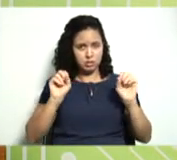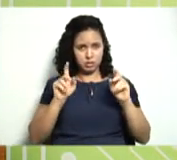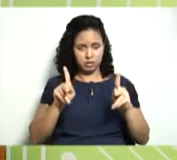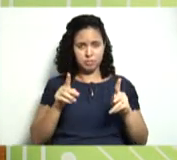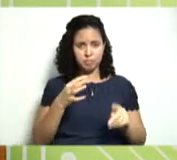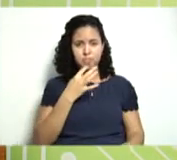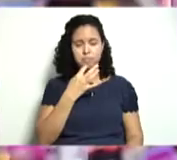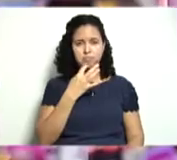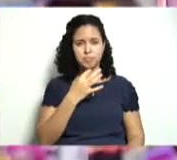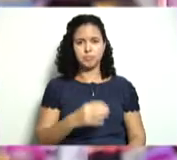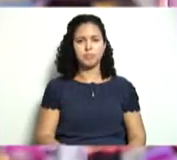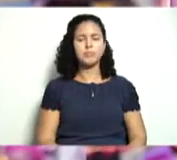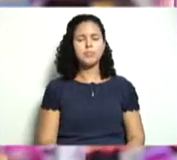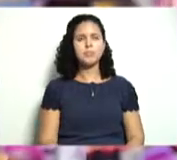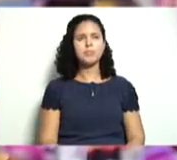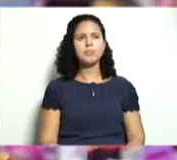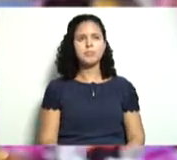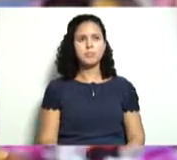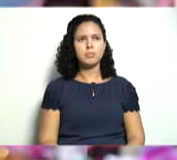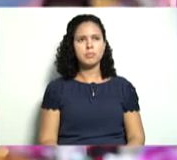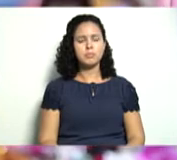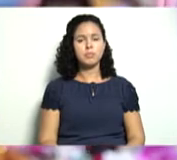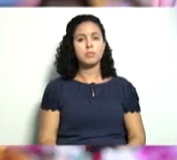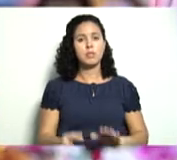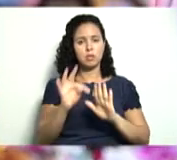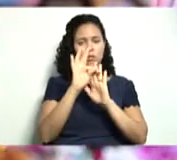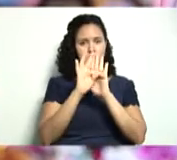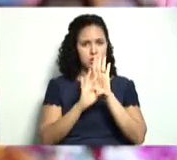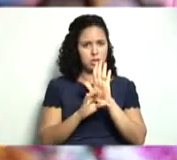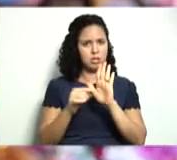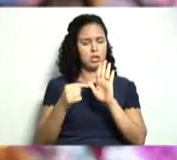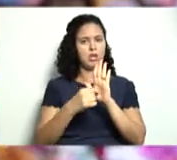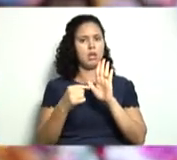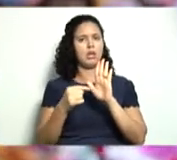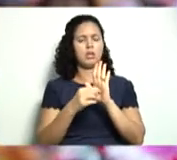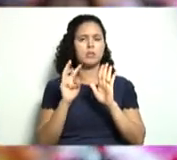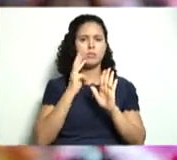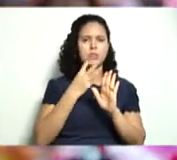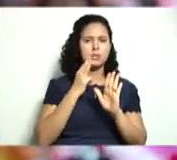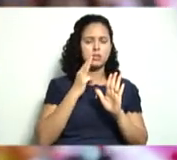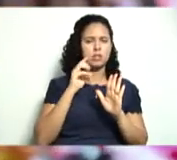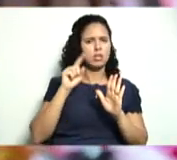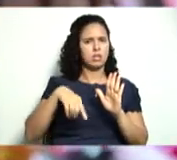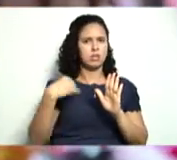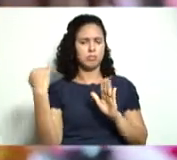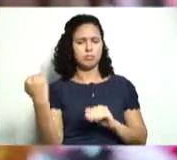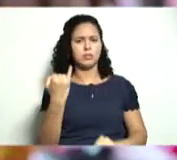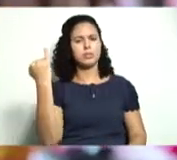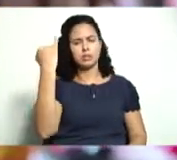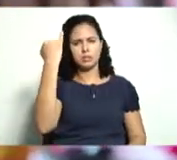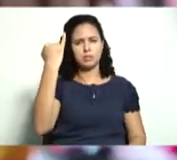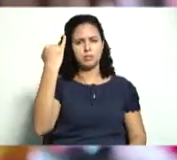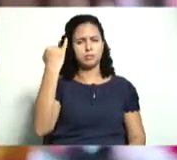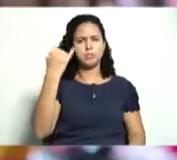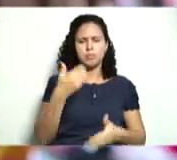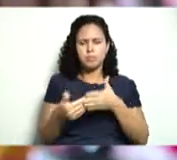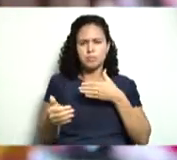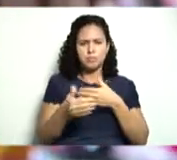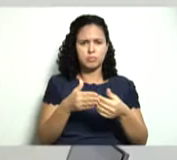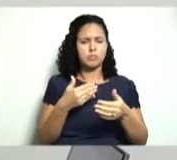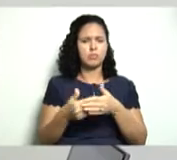conhecer vitória de texto é sem dúvida uma ferramenta essencial para qualquer tipo de sistema